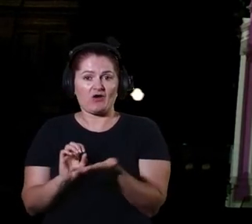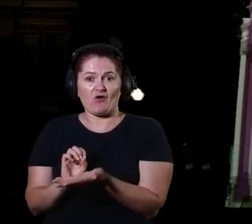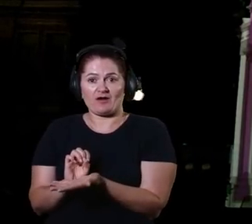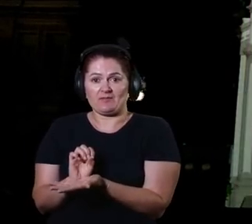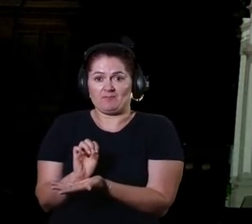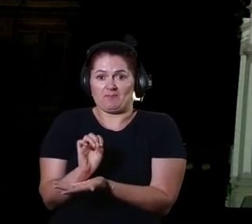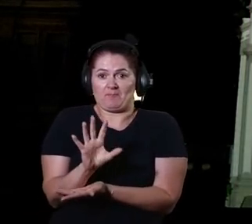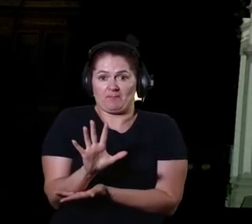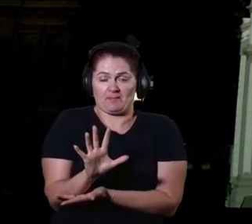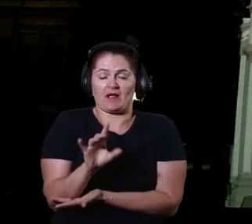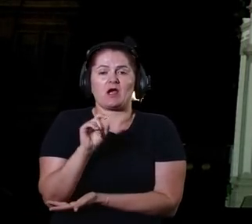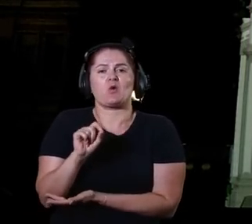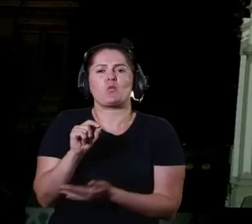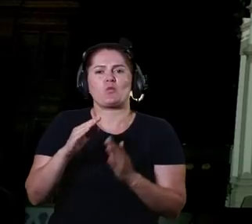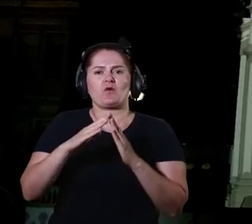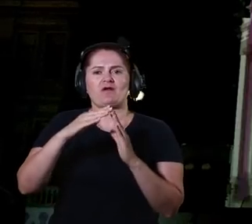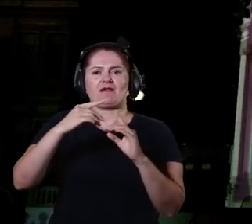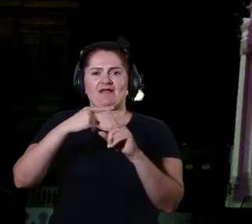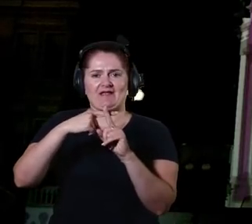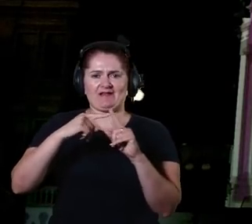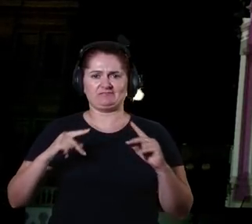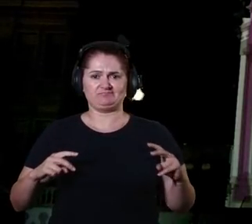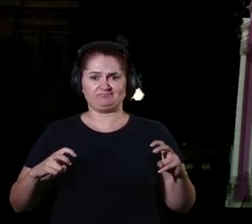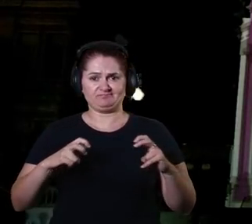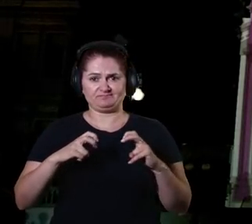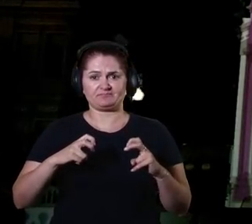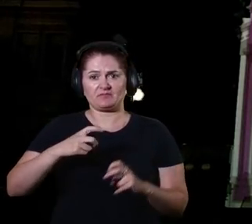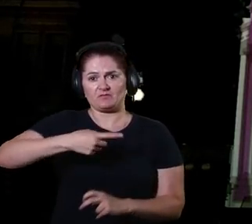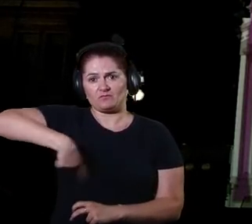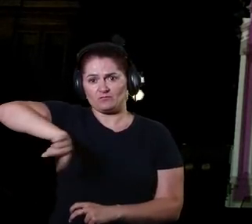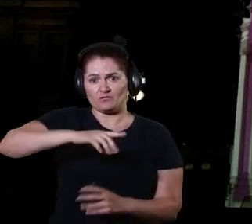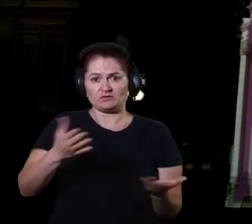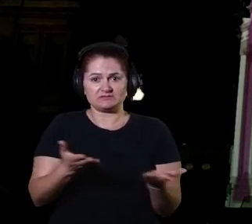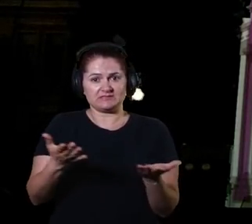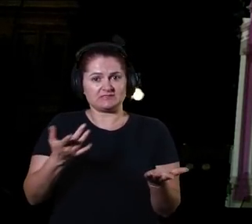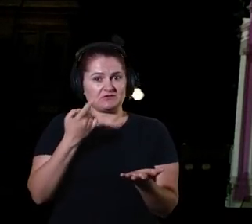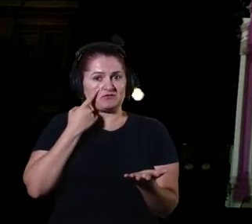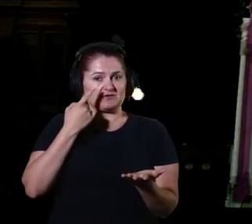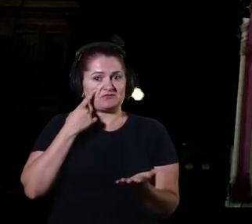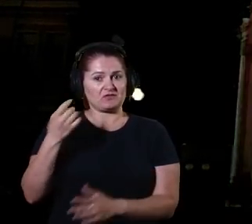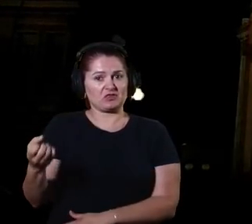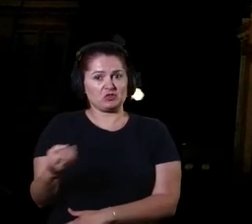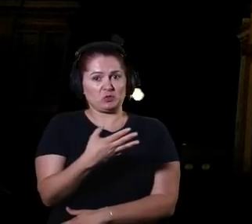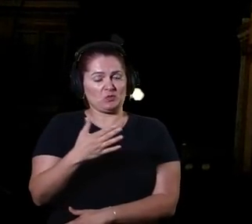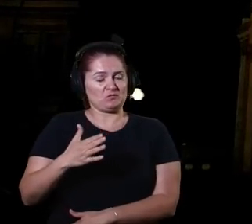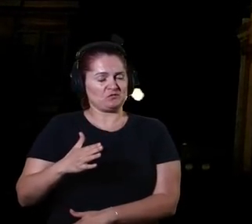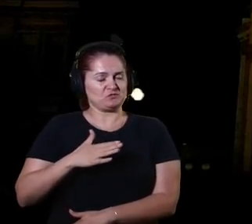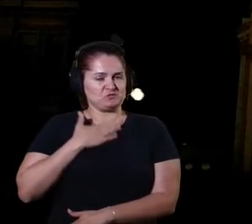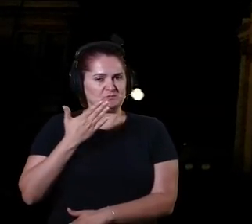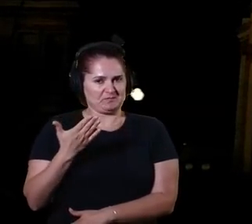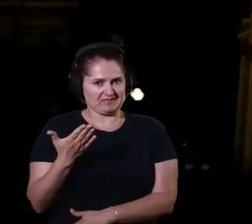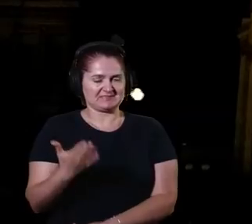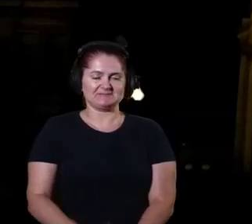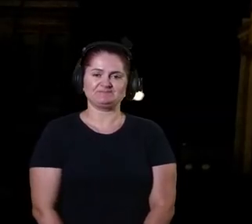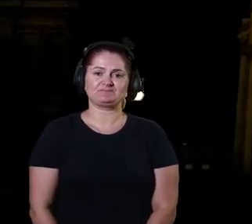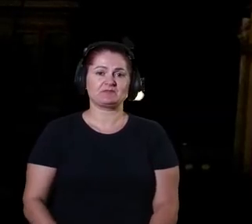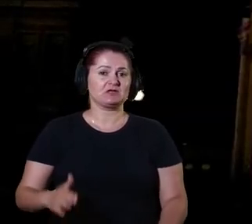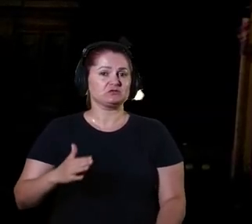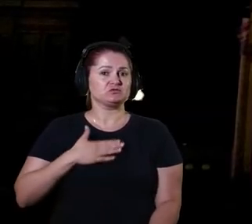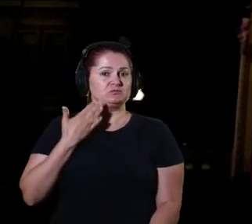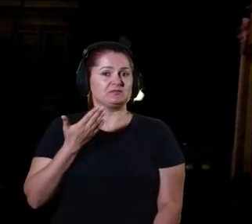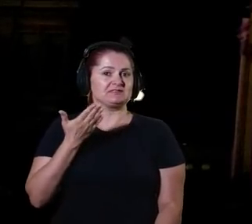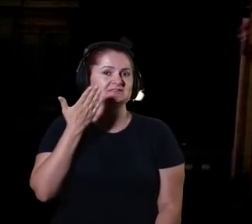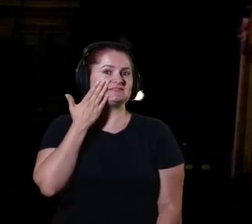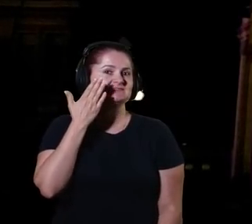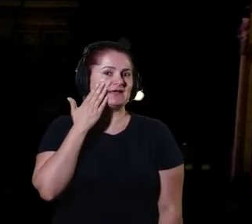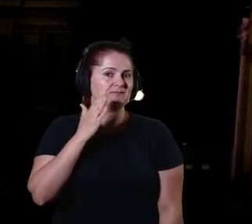enquanto esse público e você de casa aguarda uma nova surpresa. E a surpresa a gente já fala no nome,